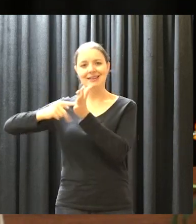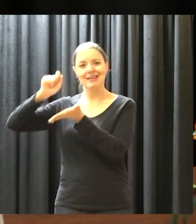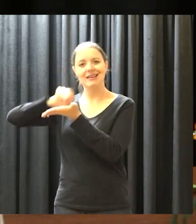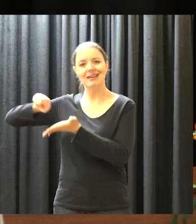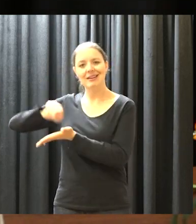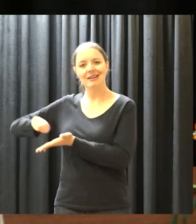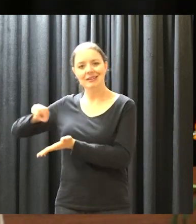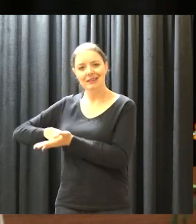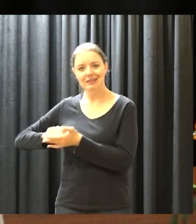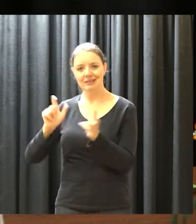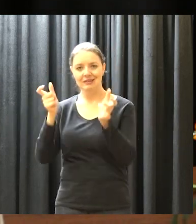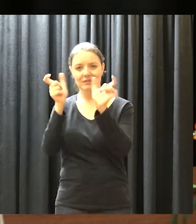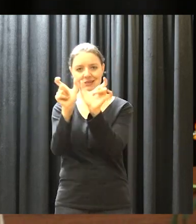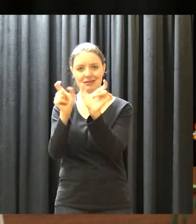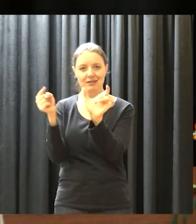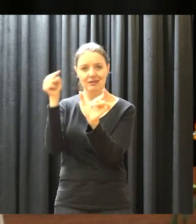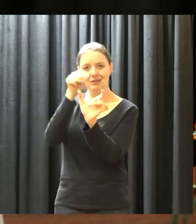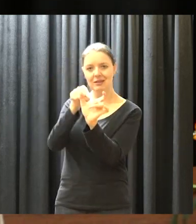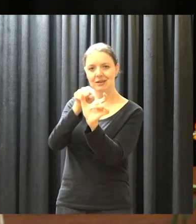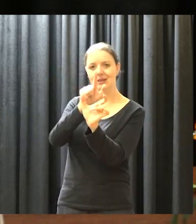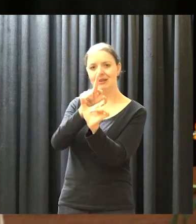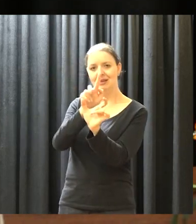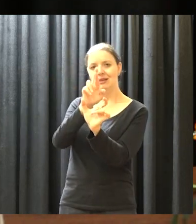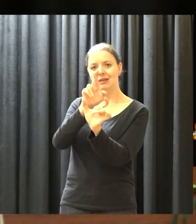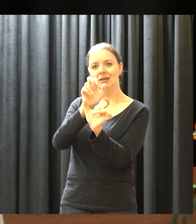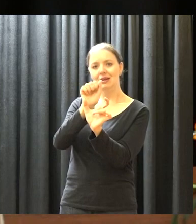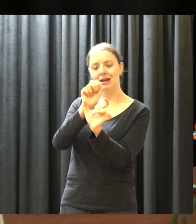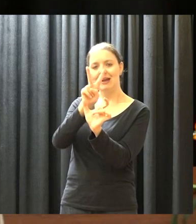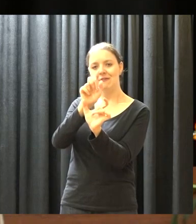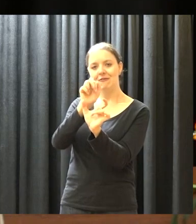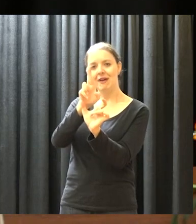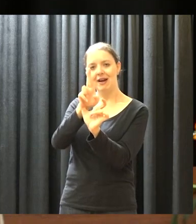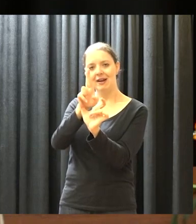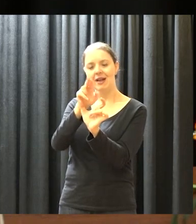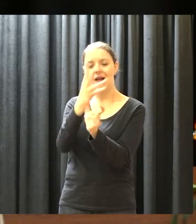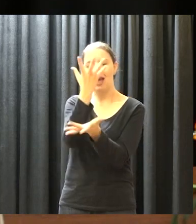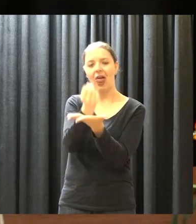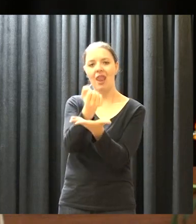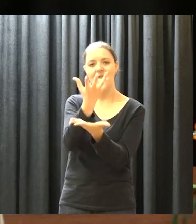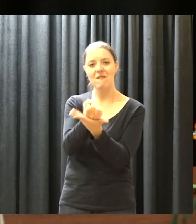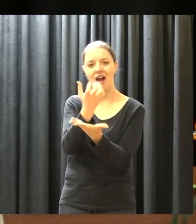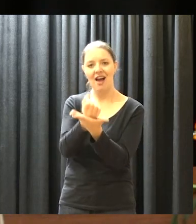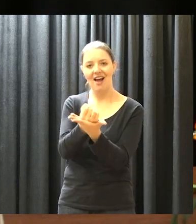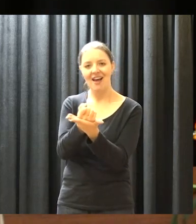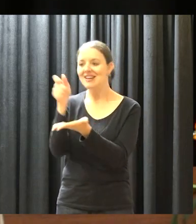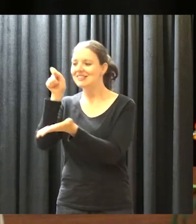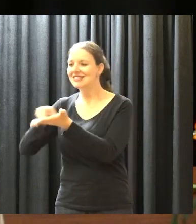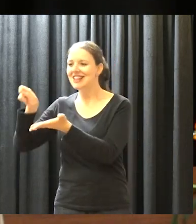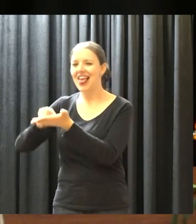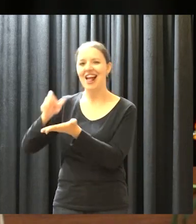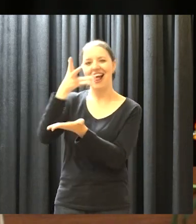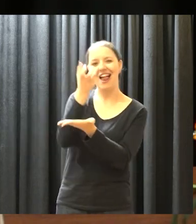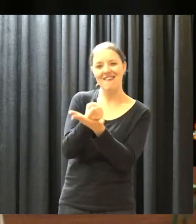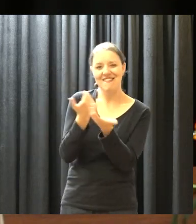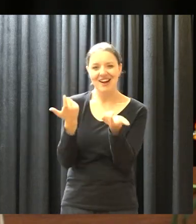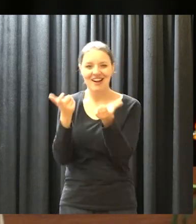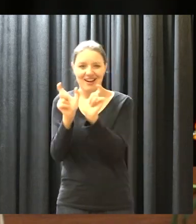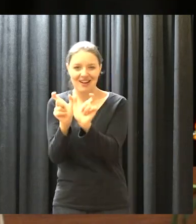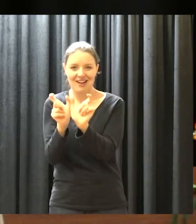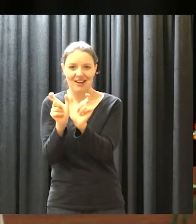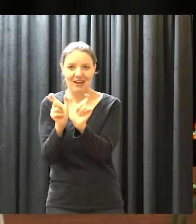nos disseram que, como elas não iam escrever com caneta, elas poderiam, esse é um neologismo que elas próprias criam,